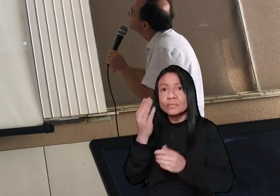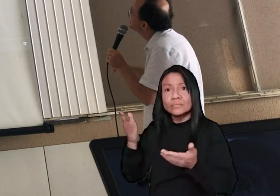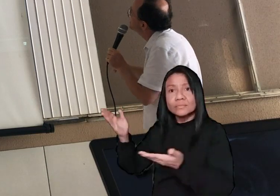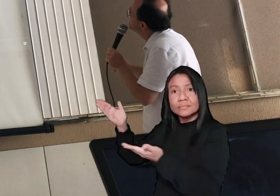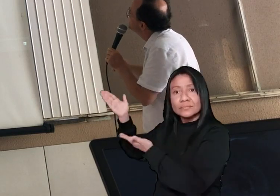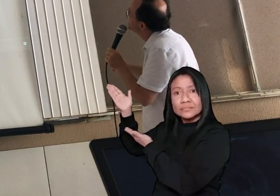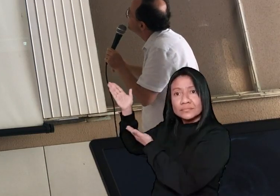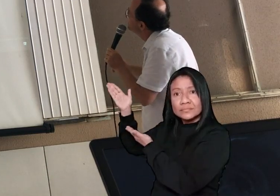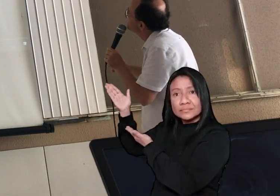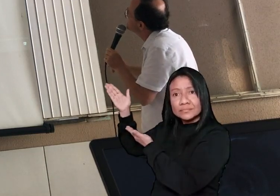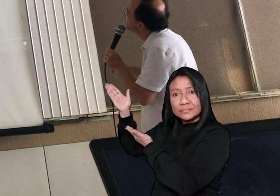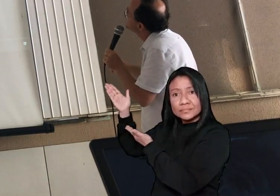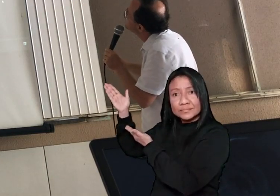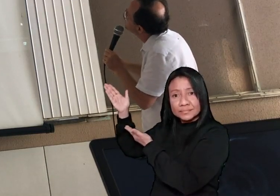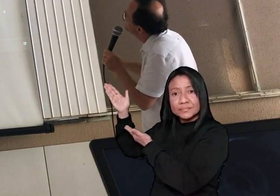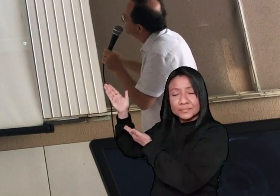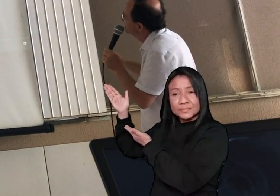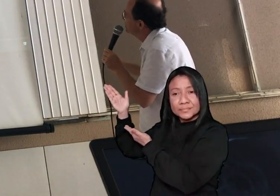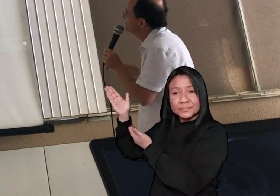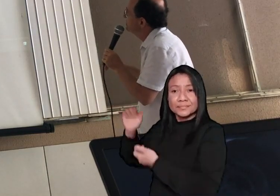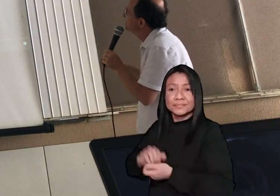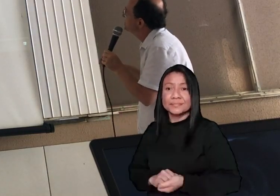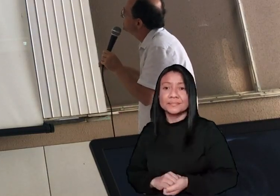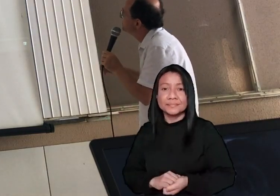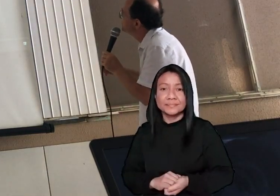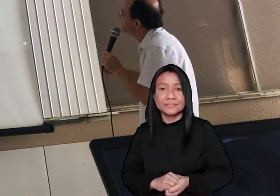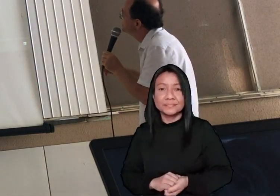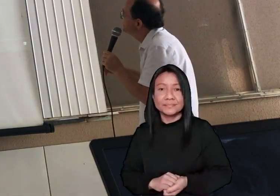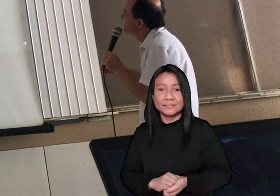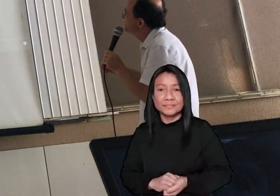de lembrança do batismo.